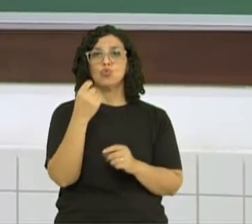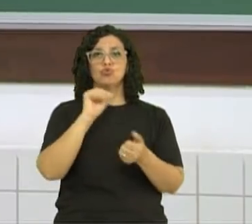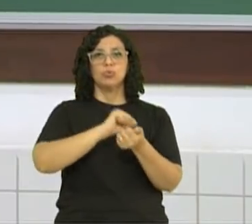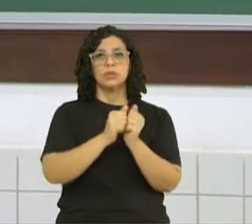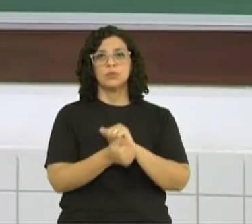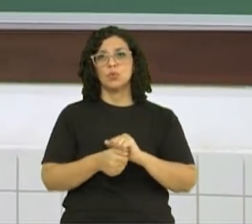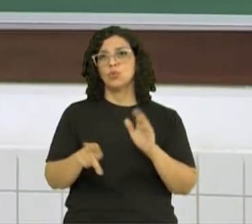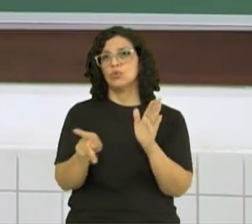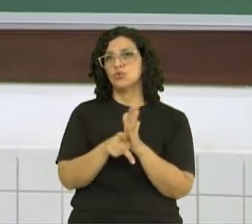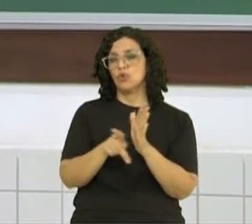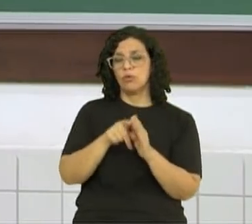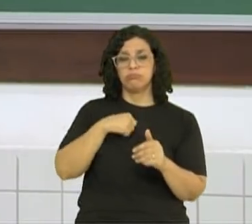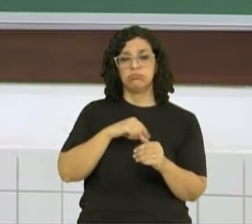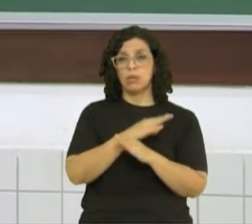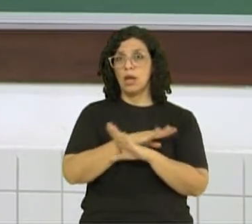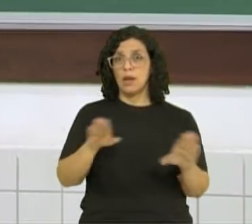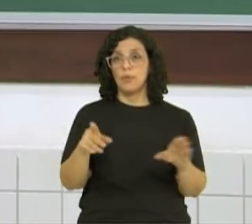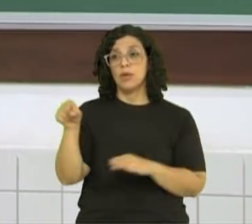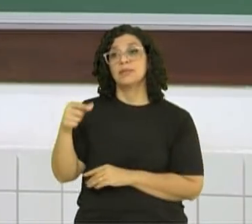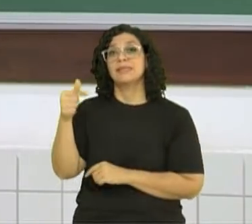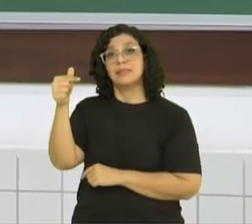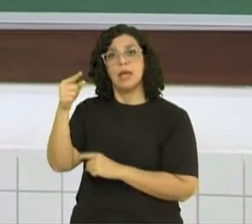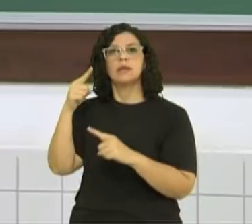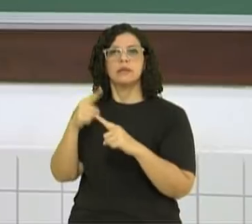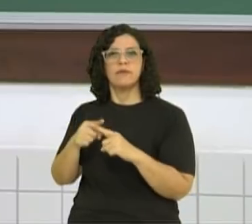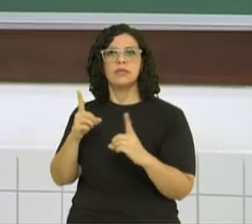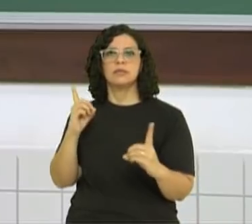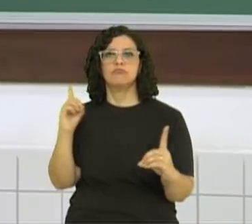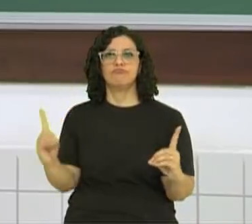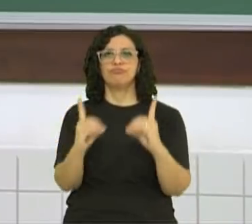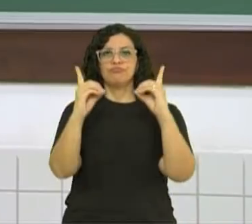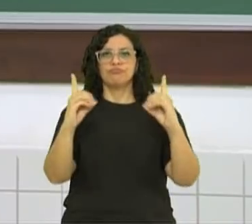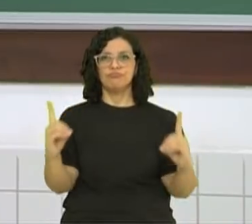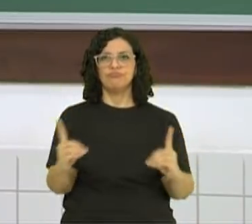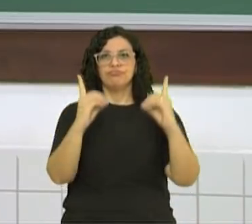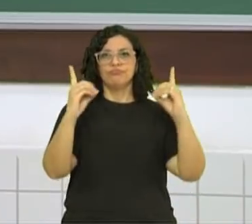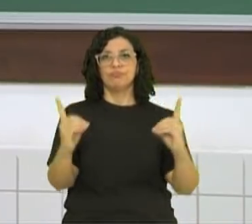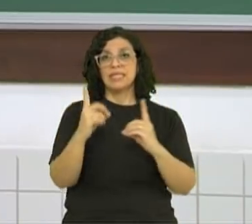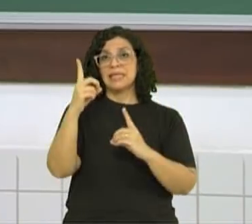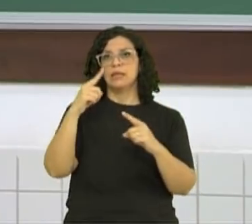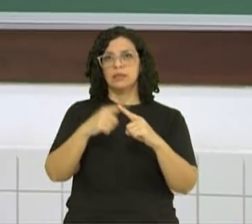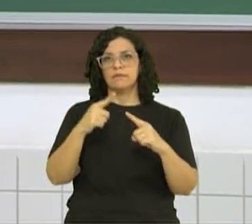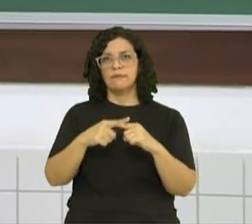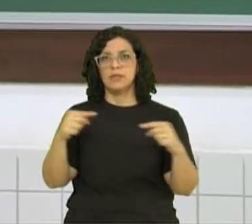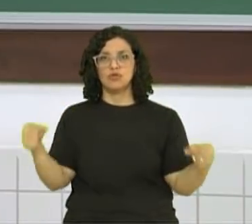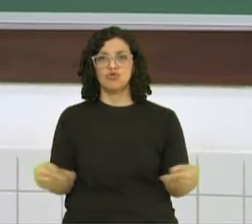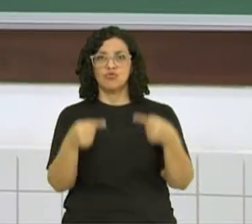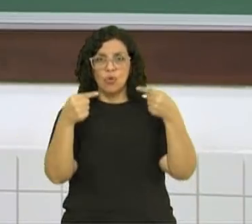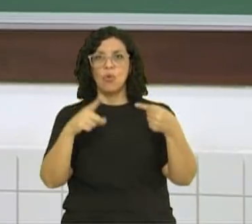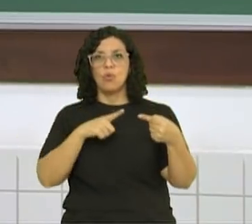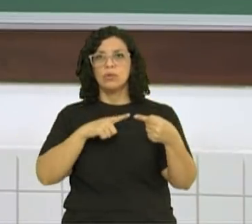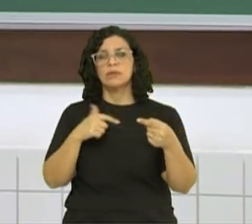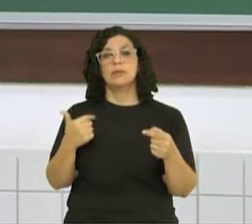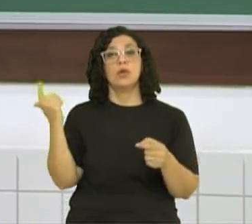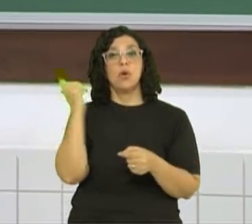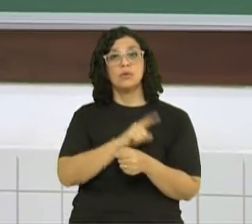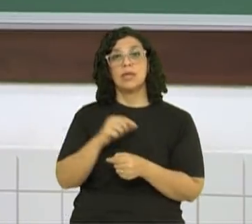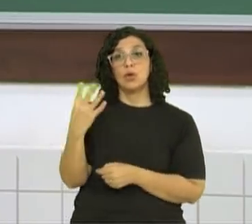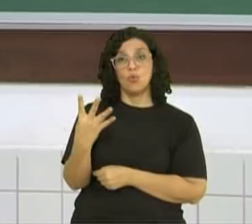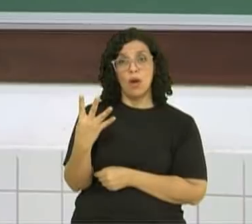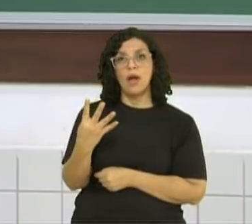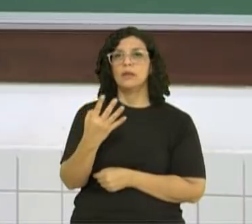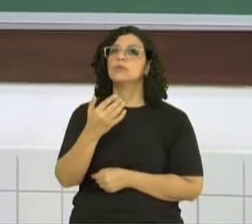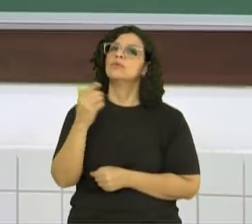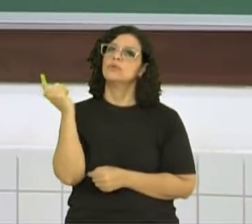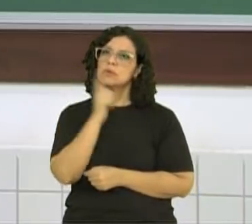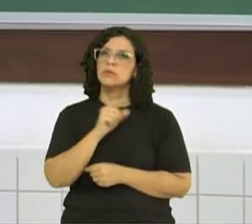uma partida apenas, né? O basquete acontece em melhor de 7 jogos, né? Então pode chegar a 7 jogos. Se a equipe